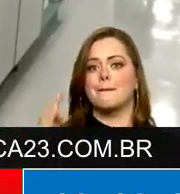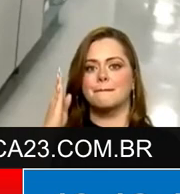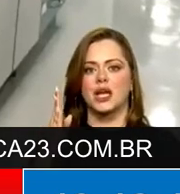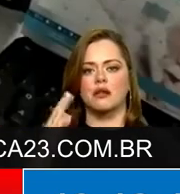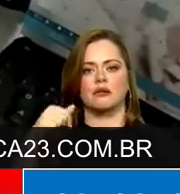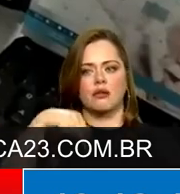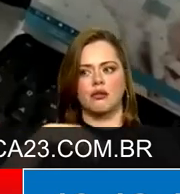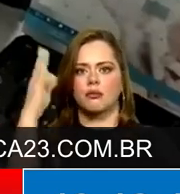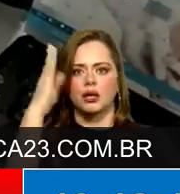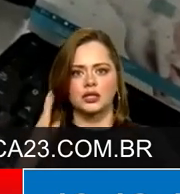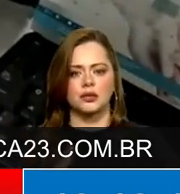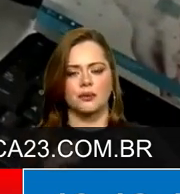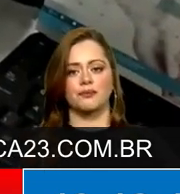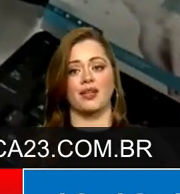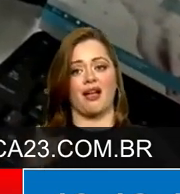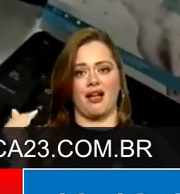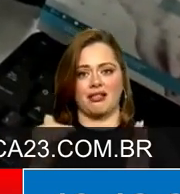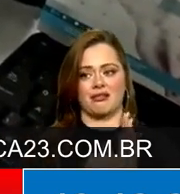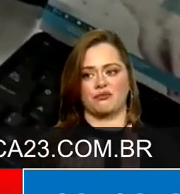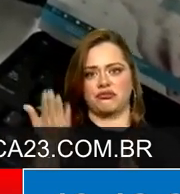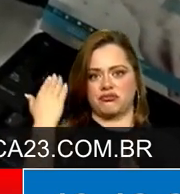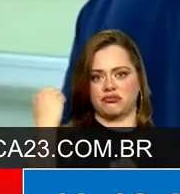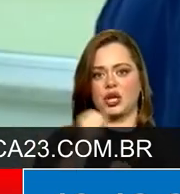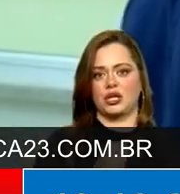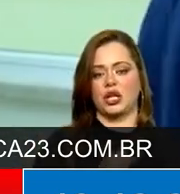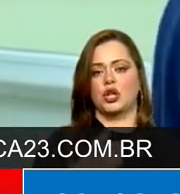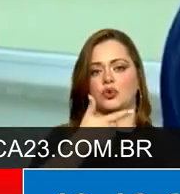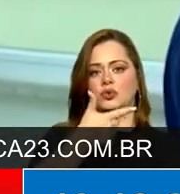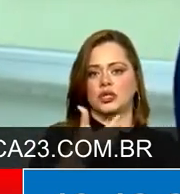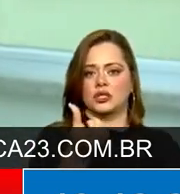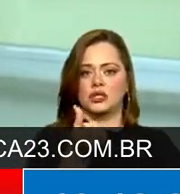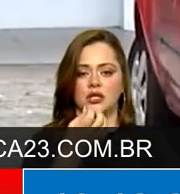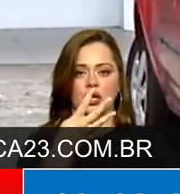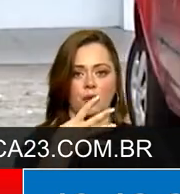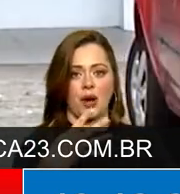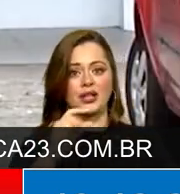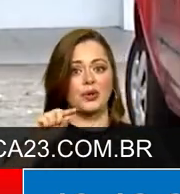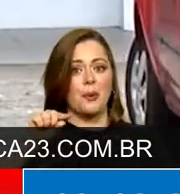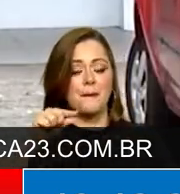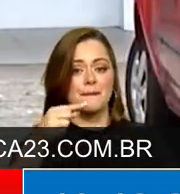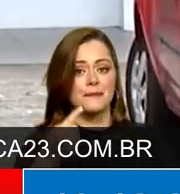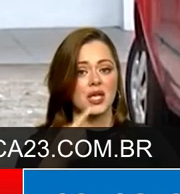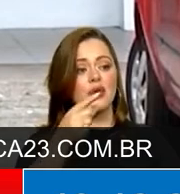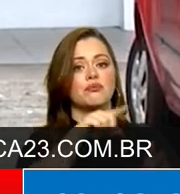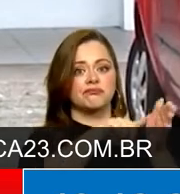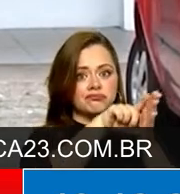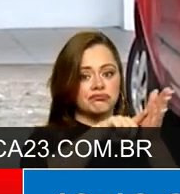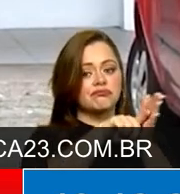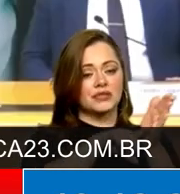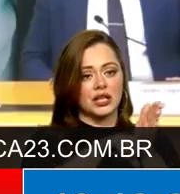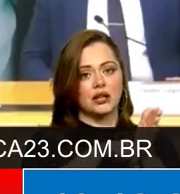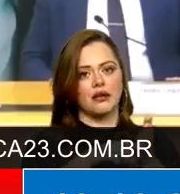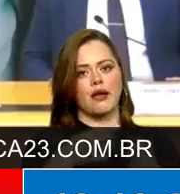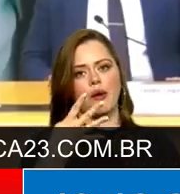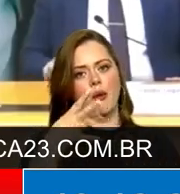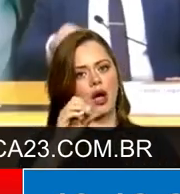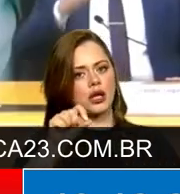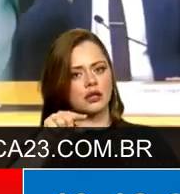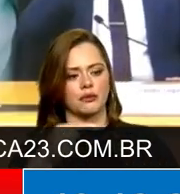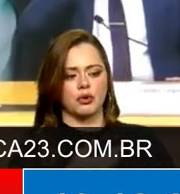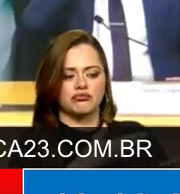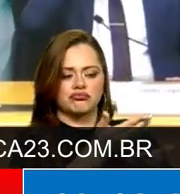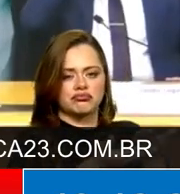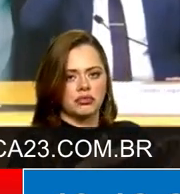ano passado, 264 mil foram diagnosticadas e apenas 40 mil estão em tratamento. Com as